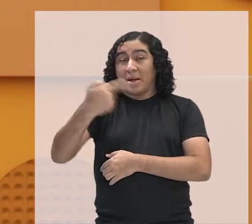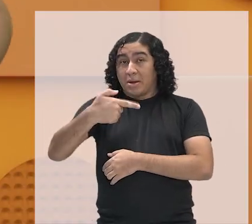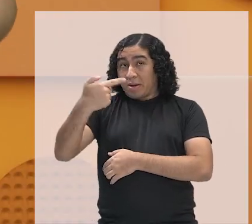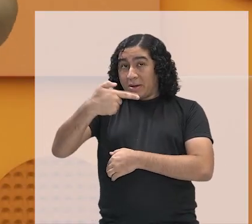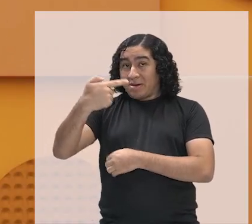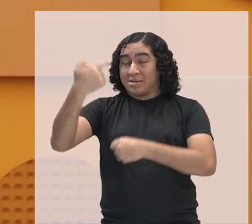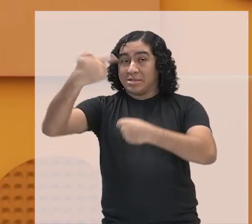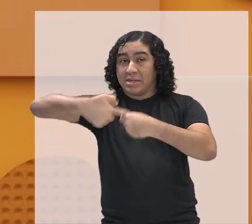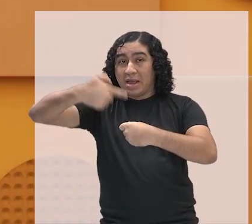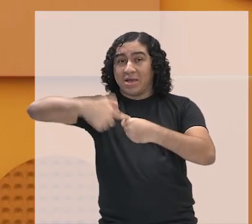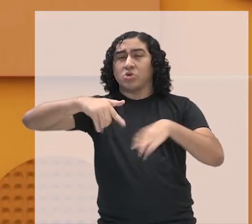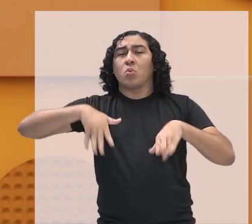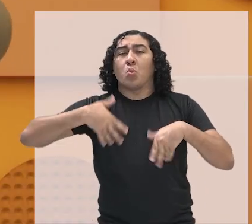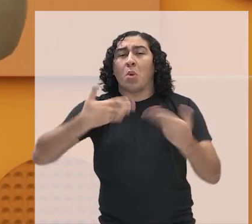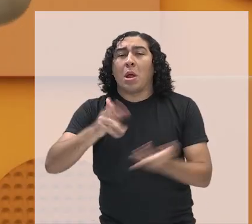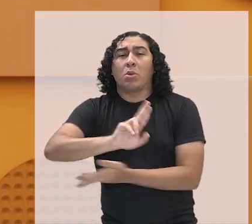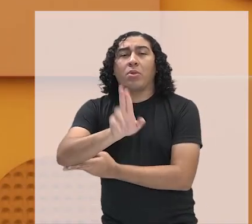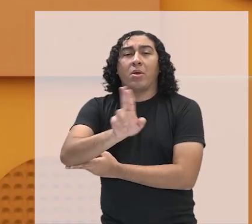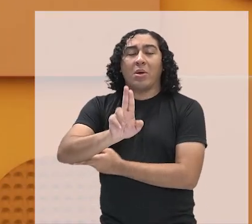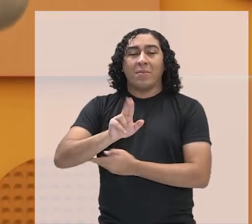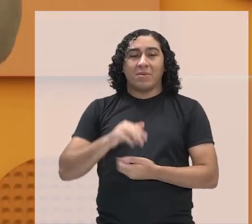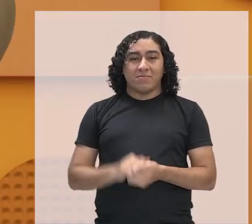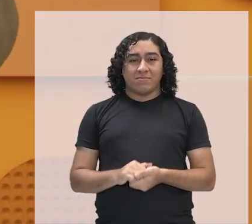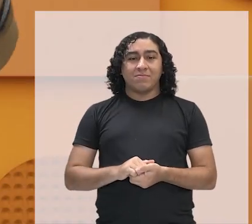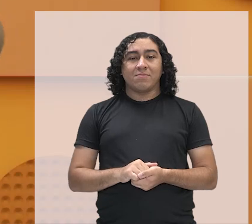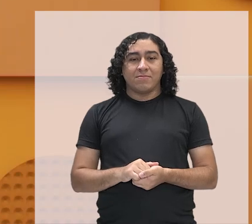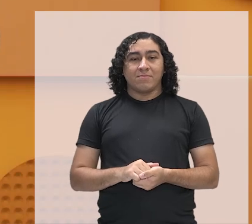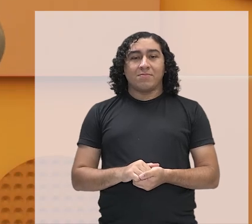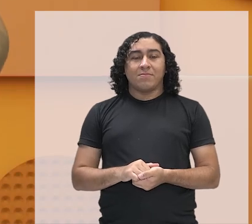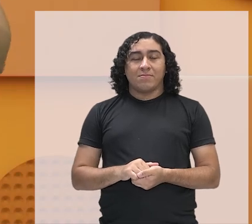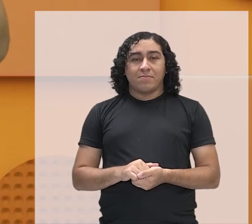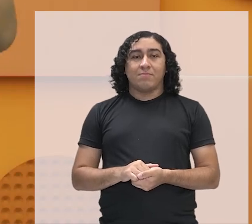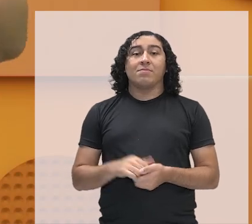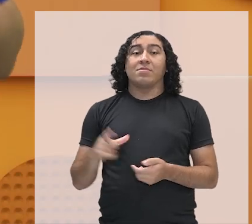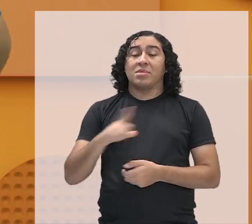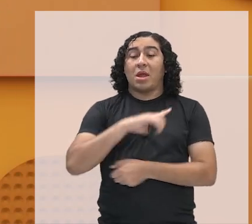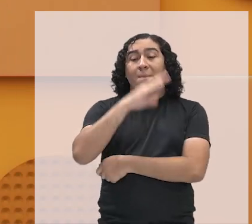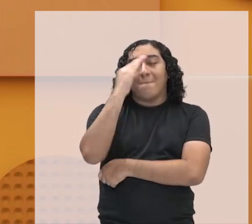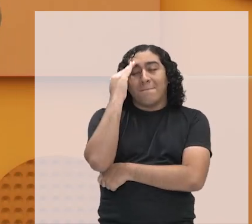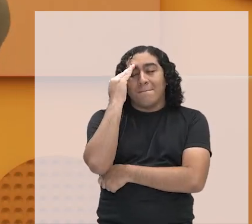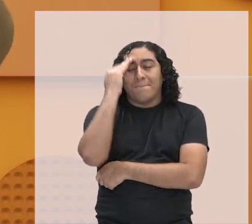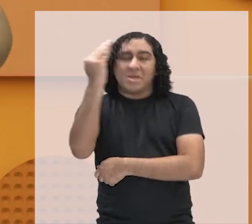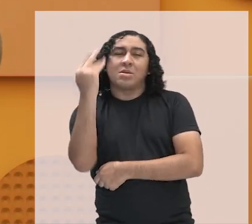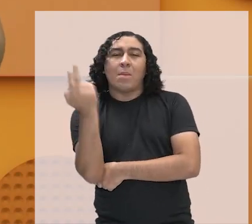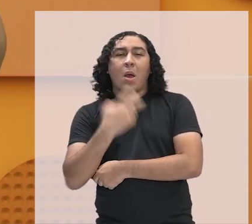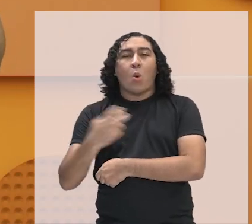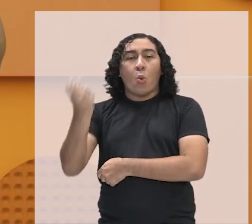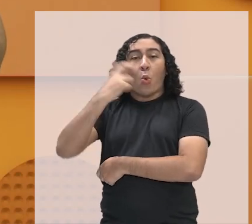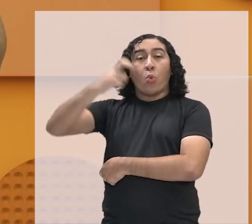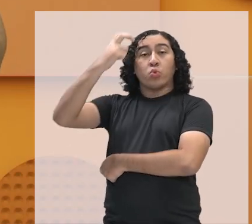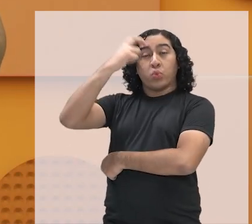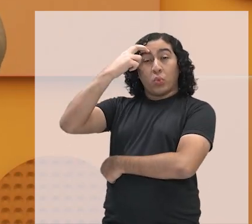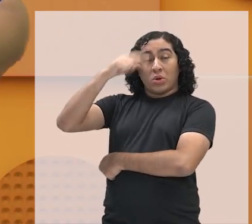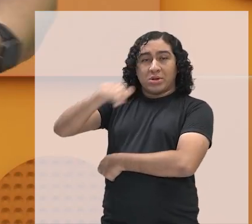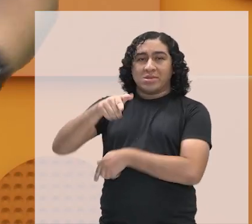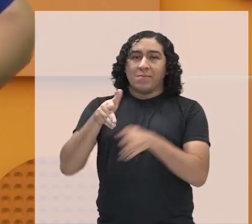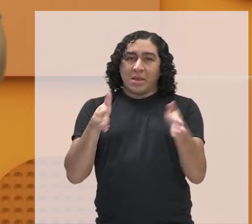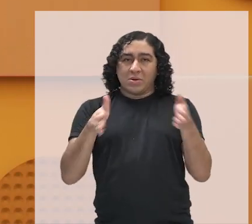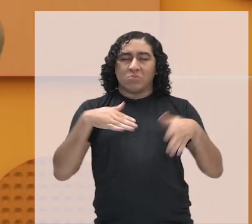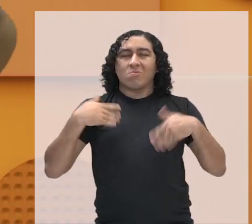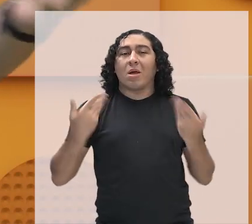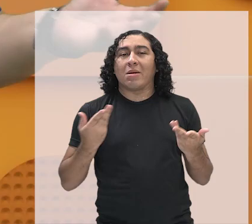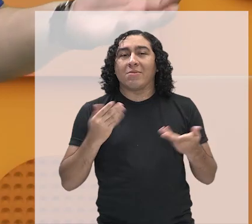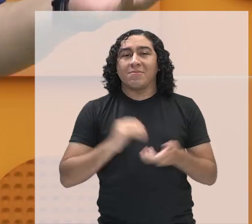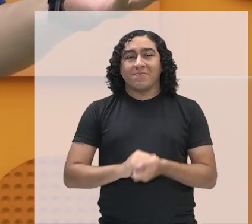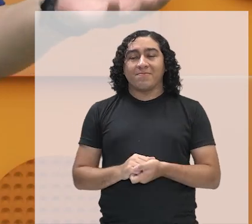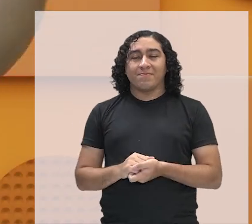cidade-estado, que é quem, professora? Aquela, então, que predominou no lado cultural desse período, tá? Que é,